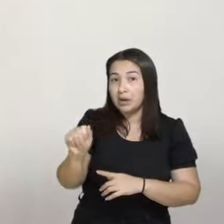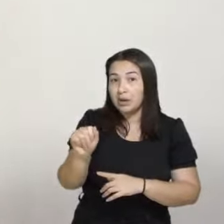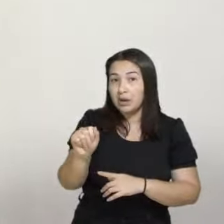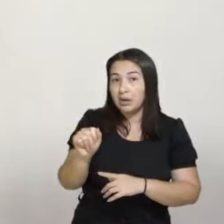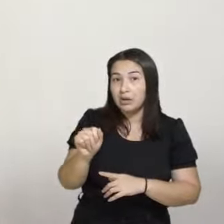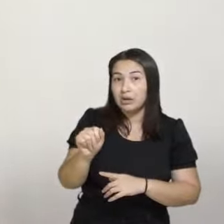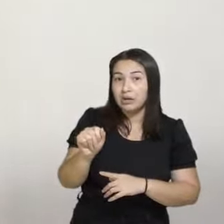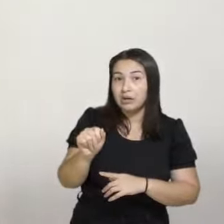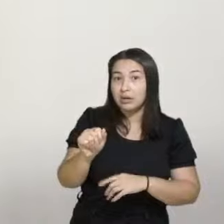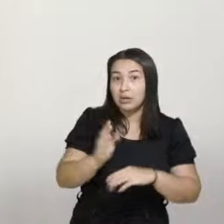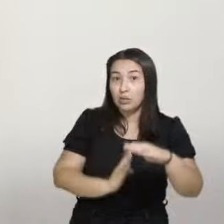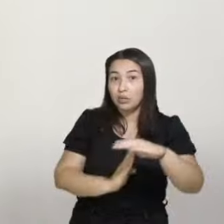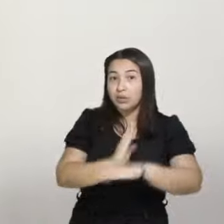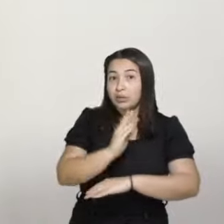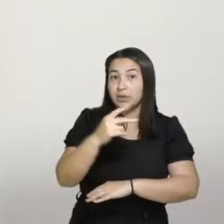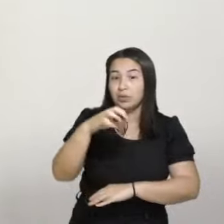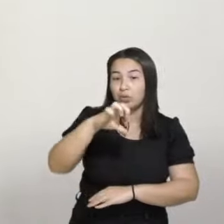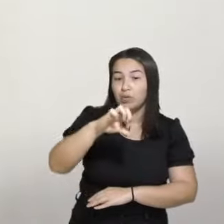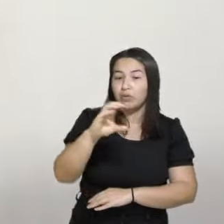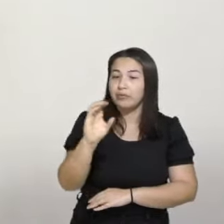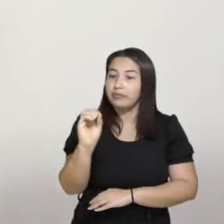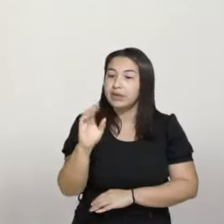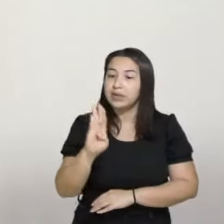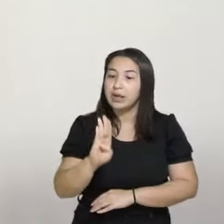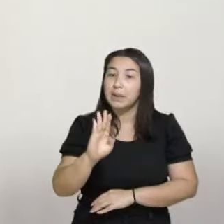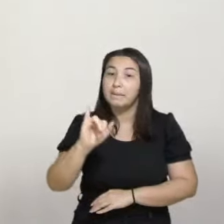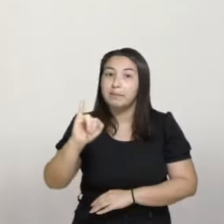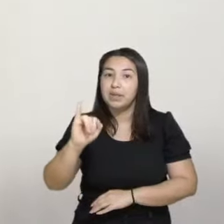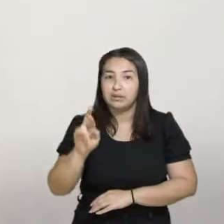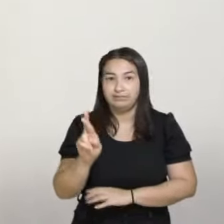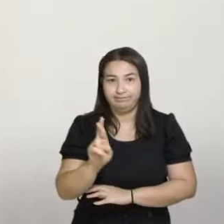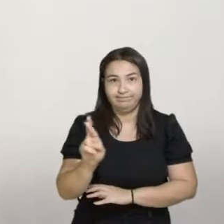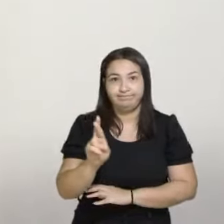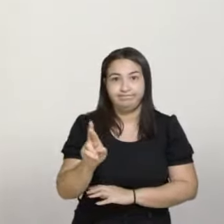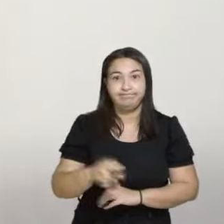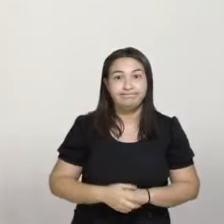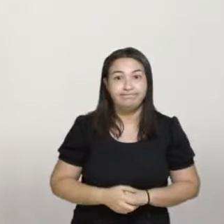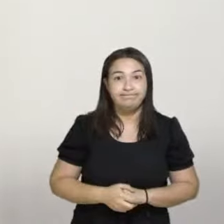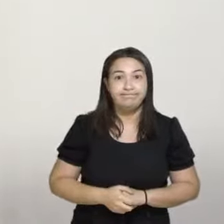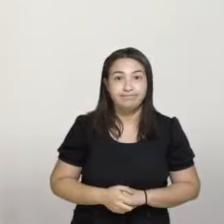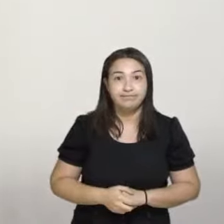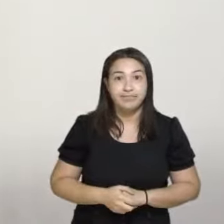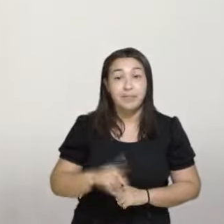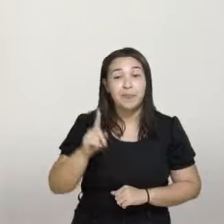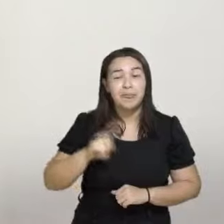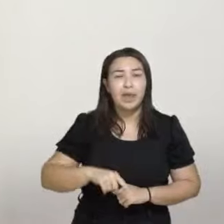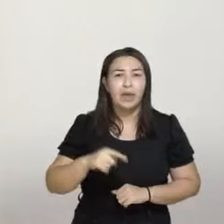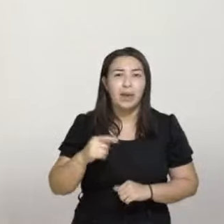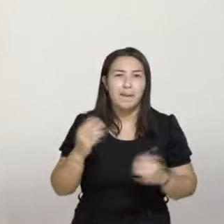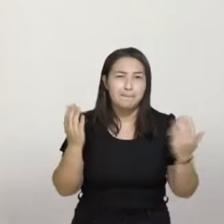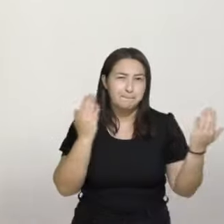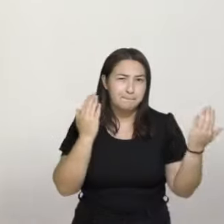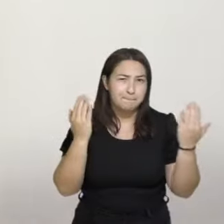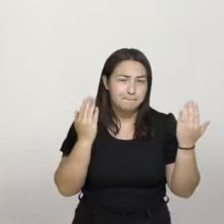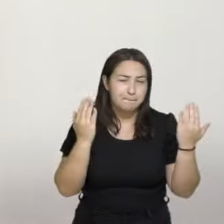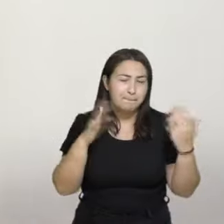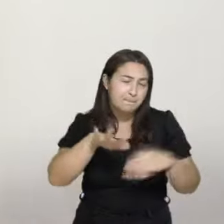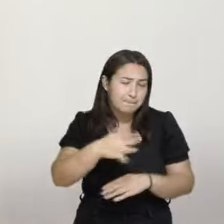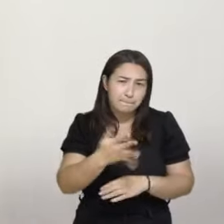passando os 90 bilhões de reais. Essa é a previsão